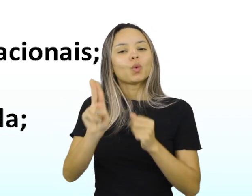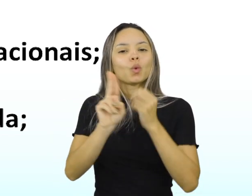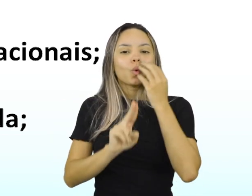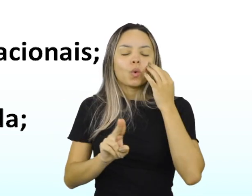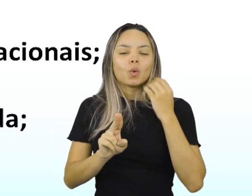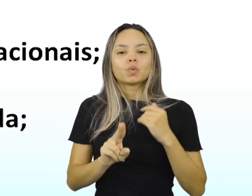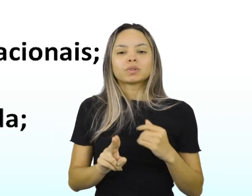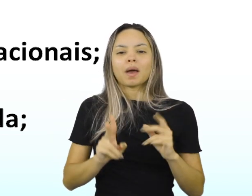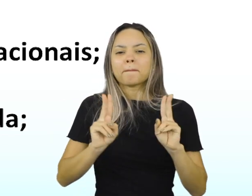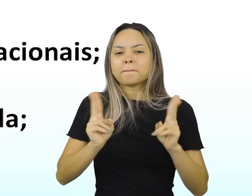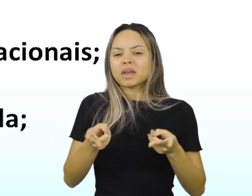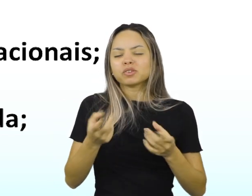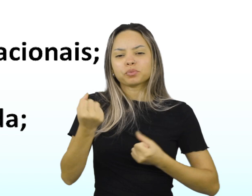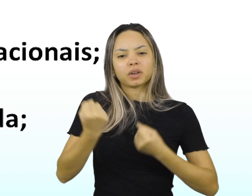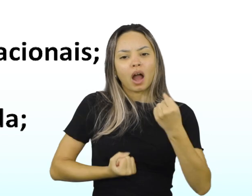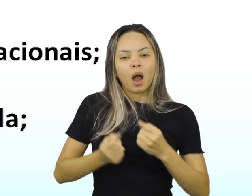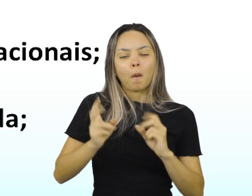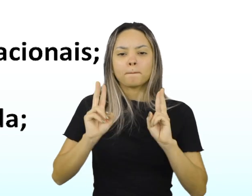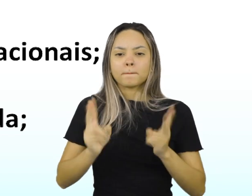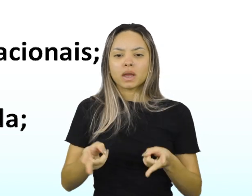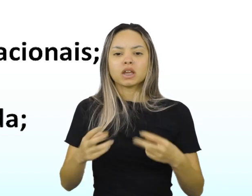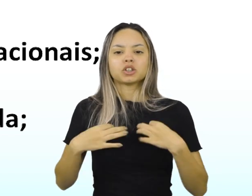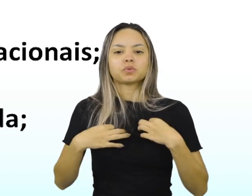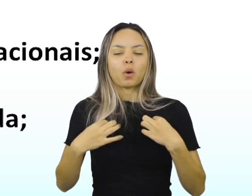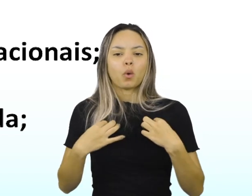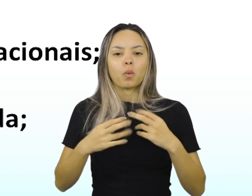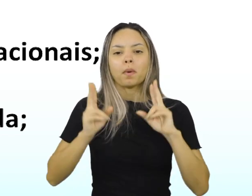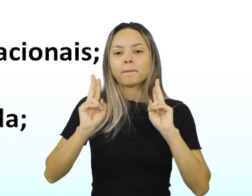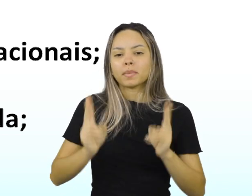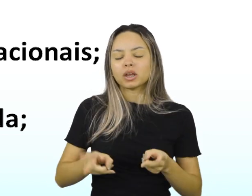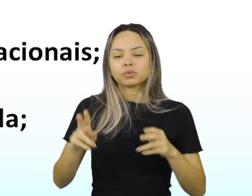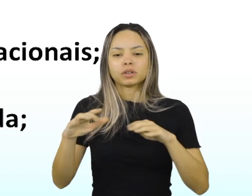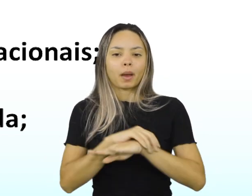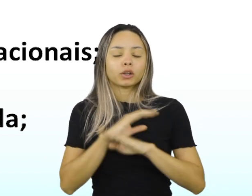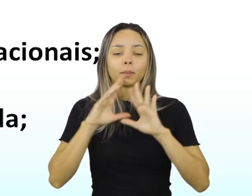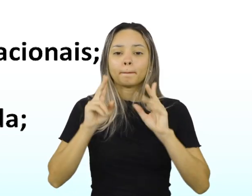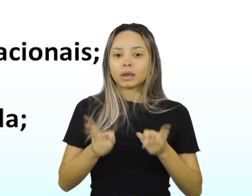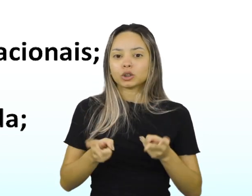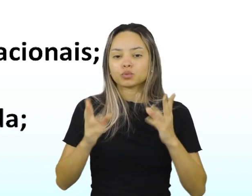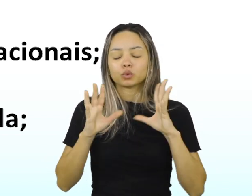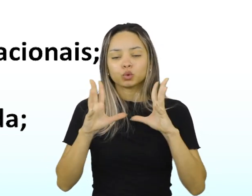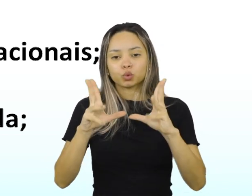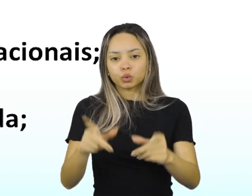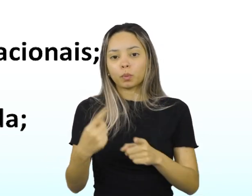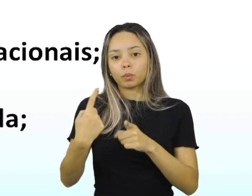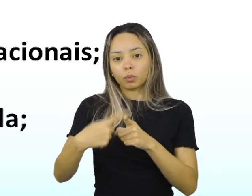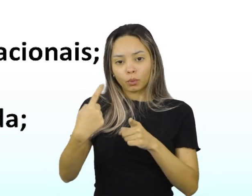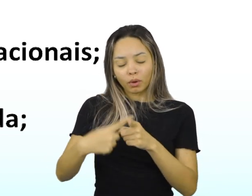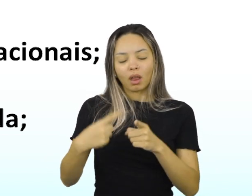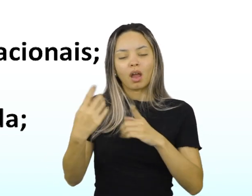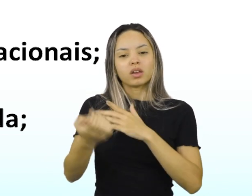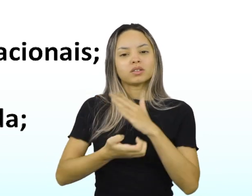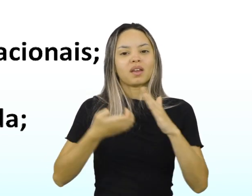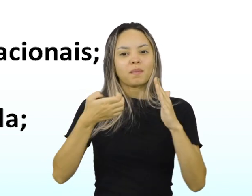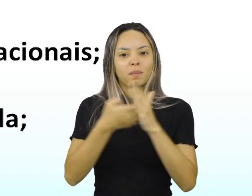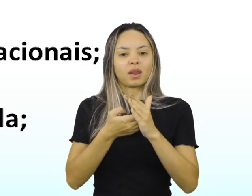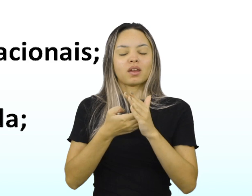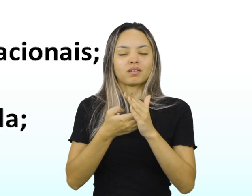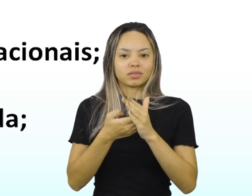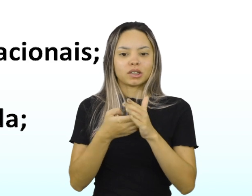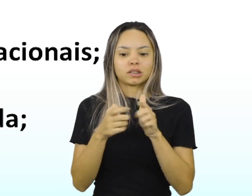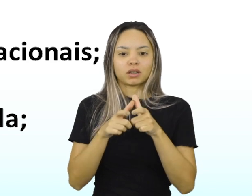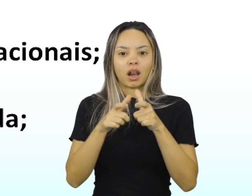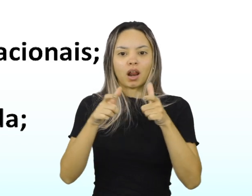mesmo refrigerante, dirigindo as mesmas marcas de carro e comprando as mesmas marcas de tênis, porque as grandes